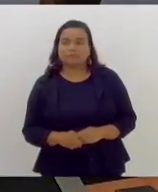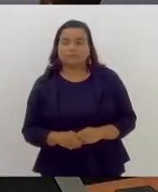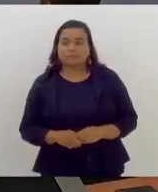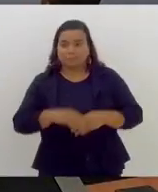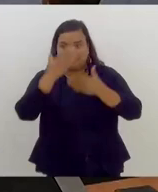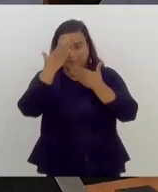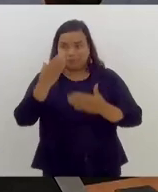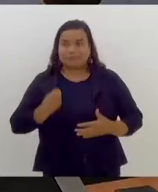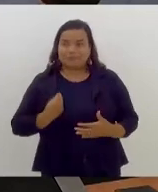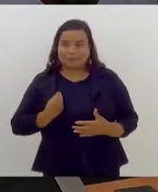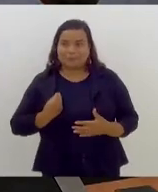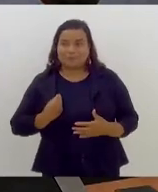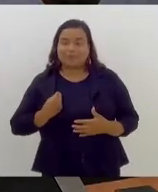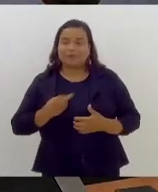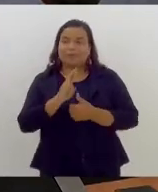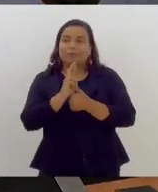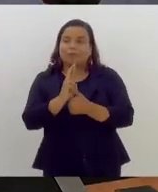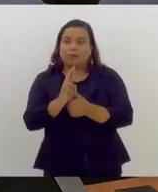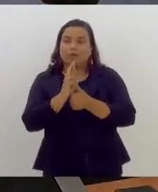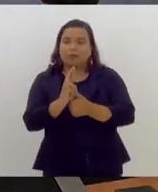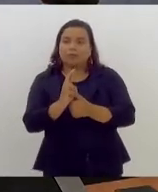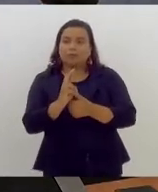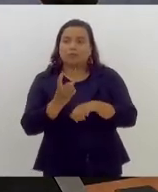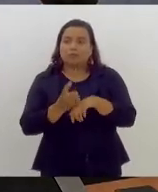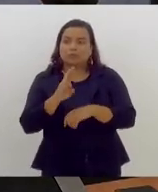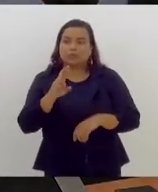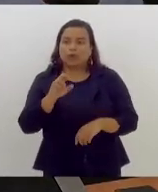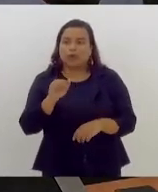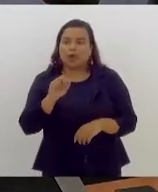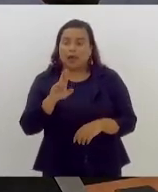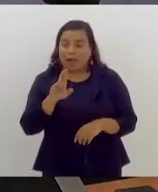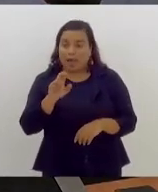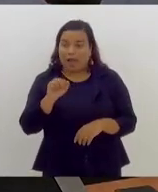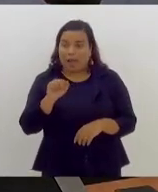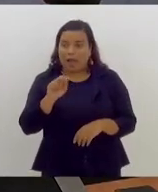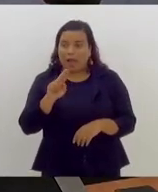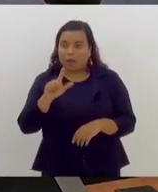Agradecer a presença do procurador Dr. Raul Teixeira,